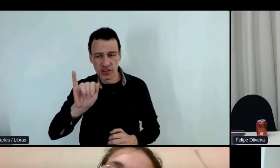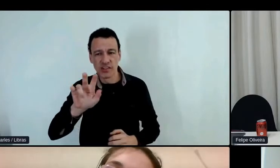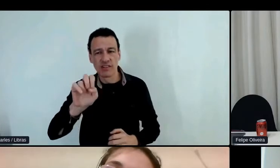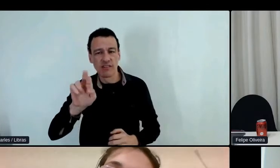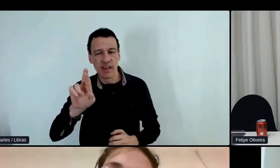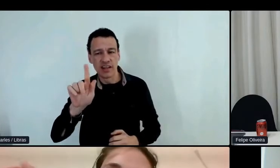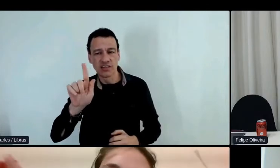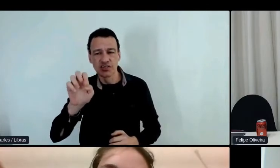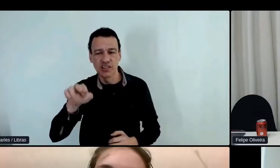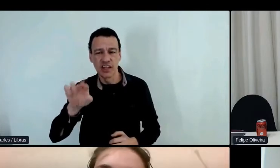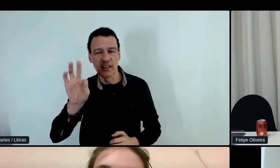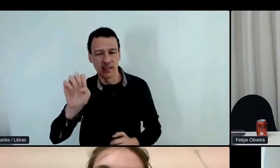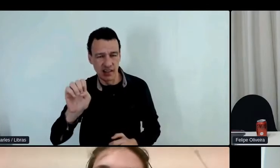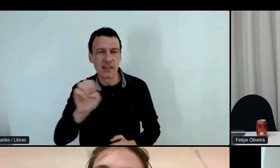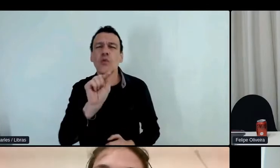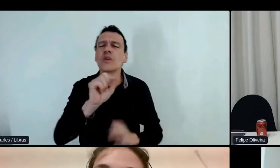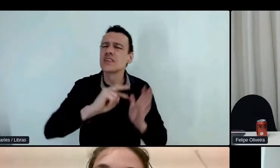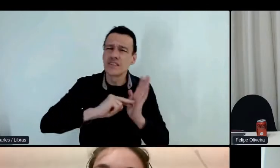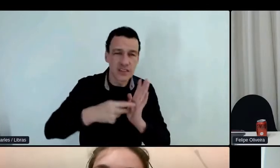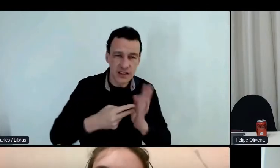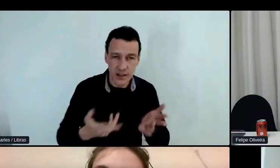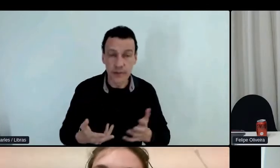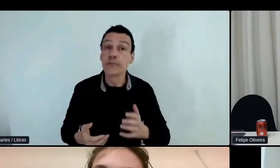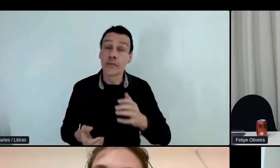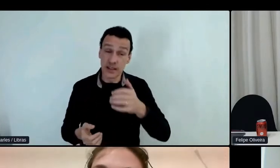o que é um neurodivergente?